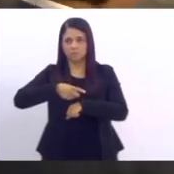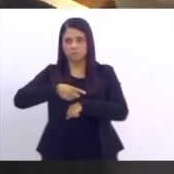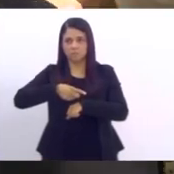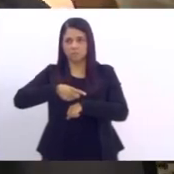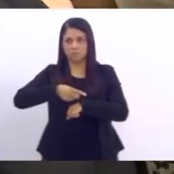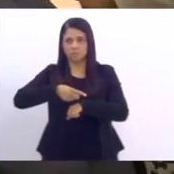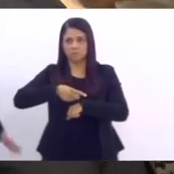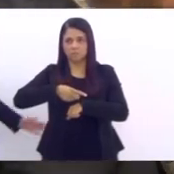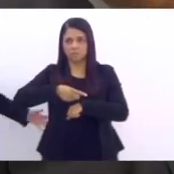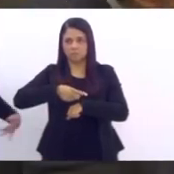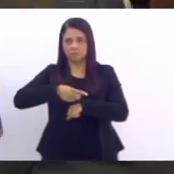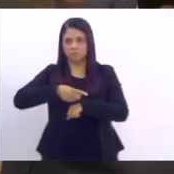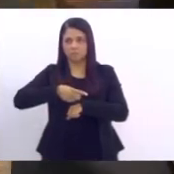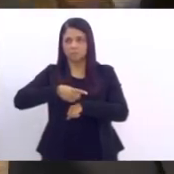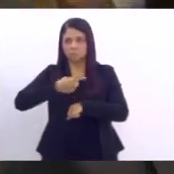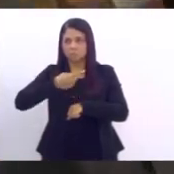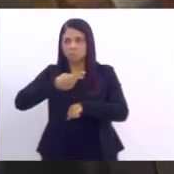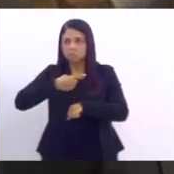Tá.